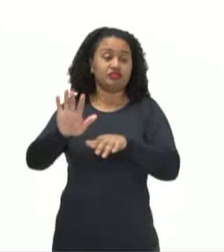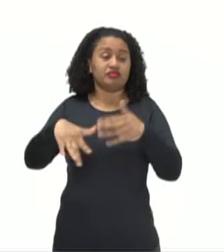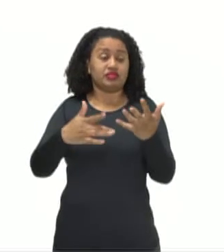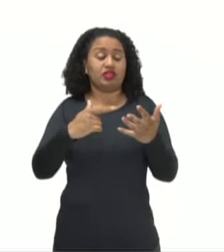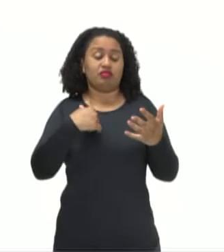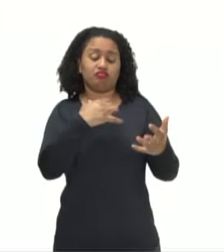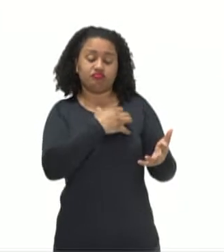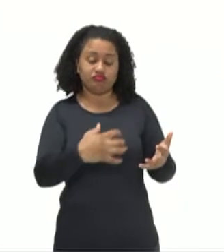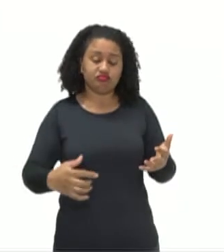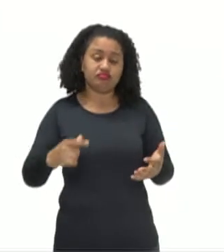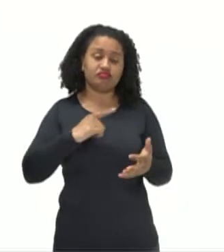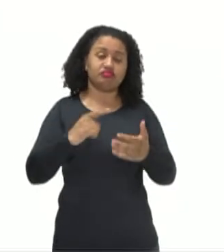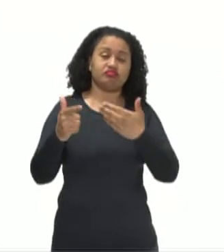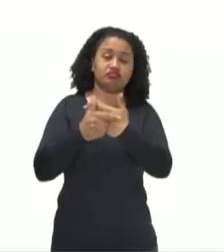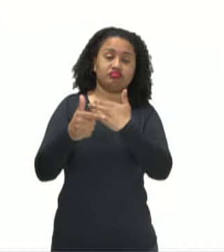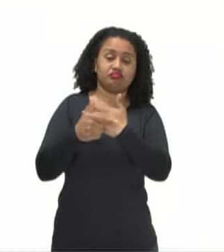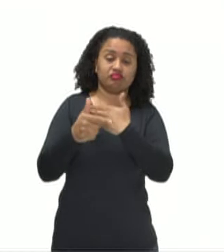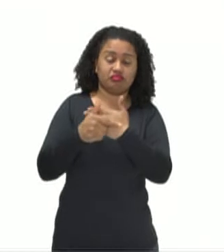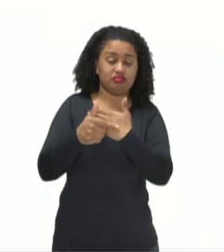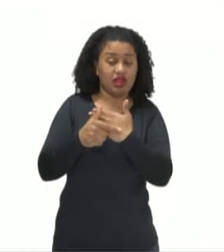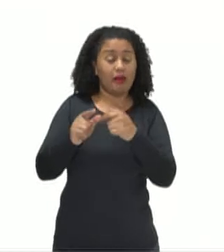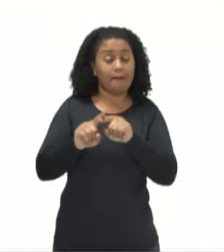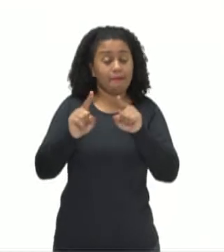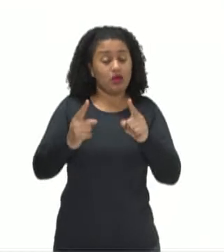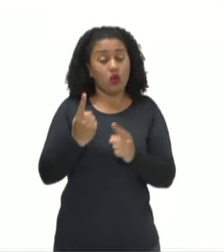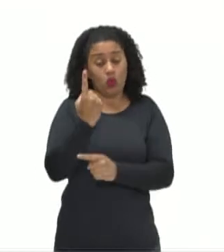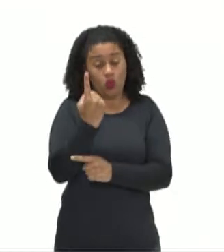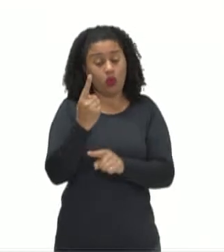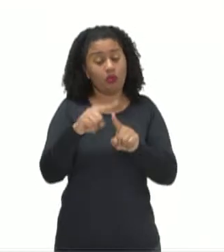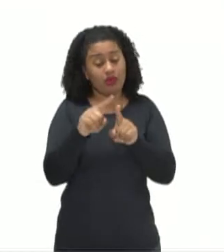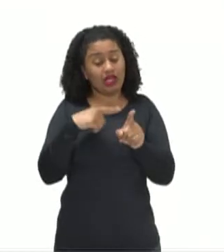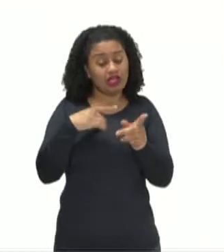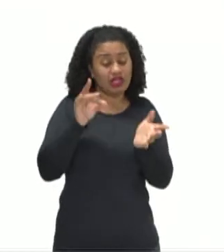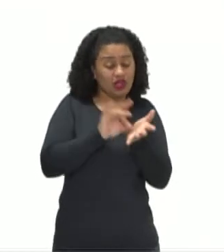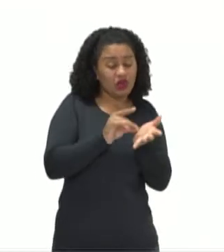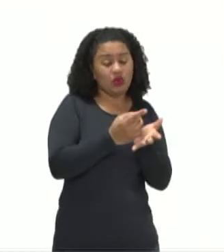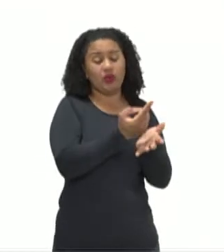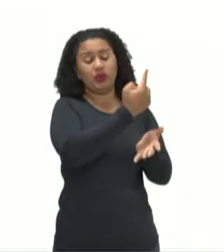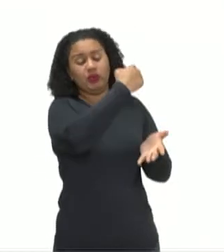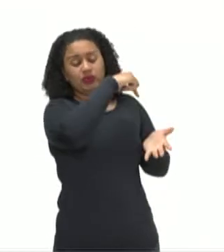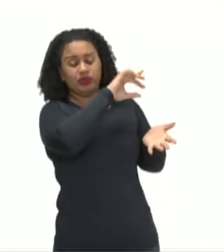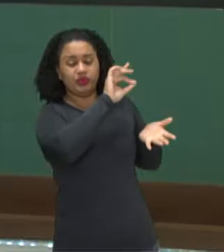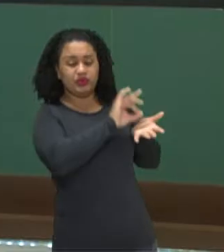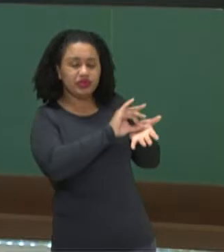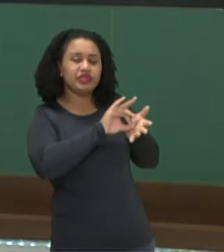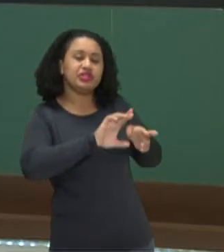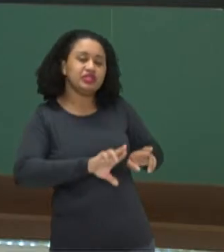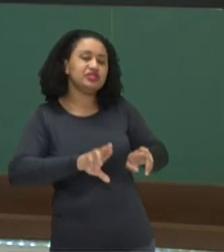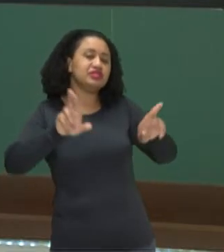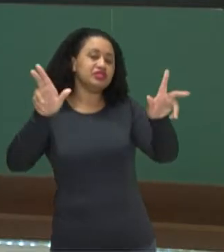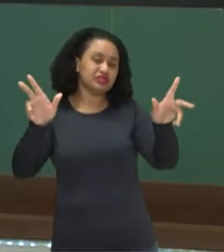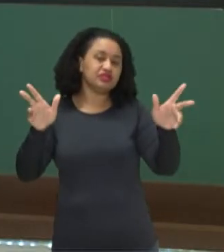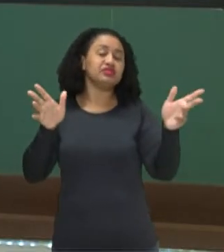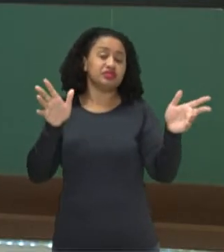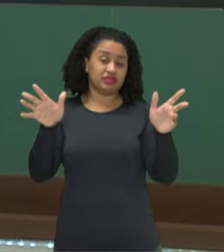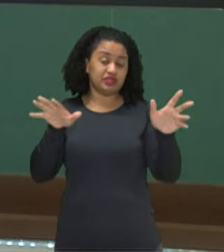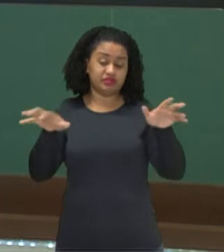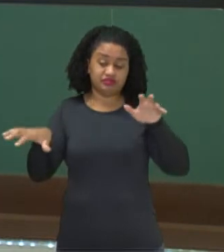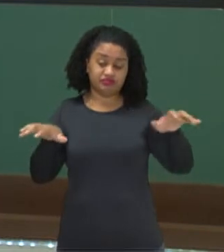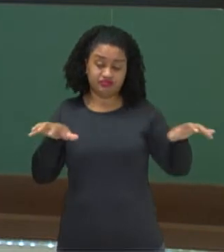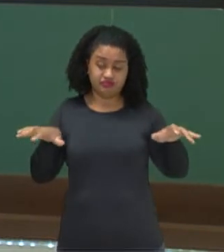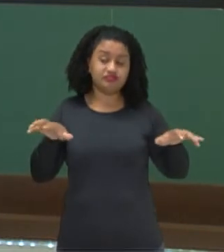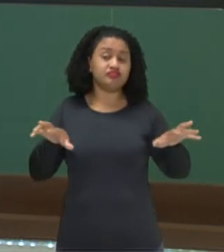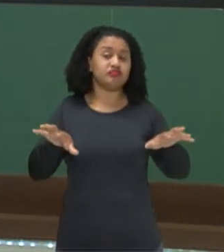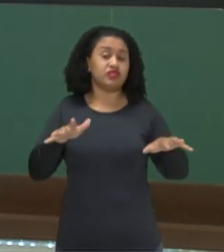que têm a mesma função, mas que têm origens embrionárias, que surgiram na história evolutiva em momentos,